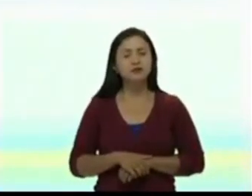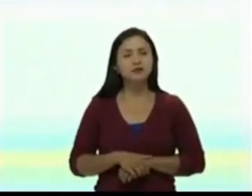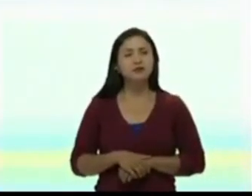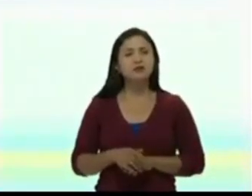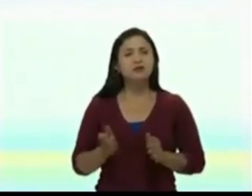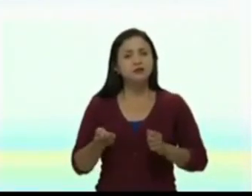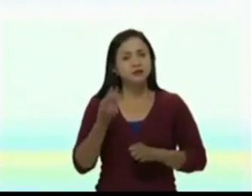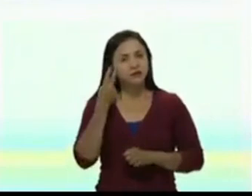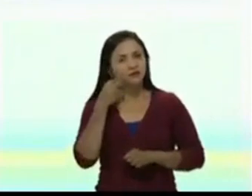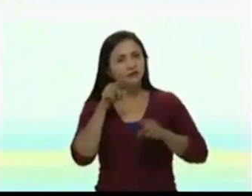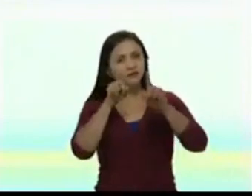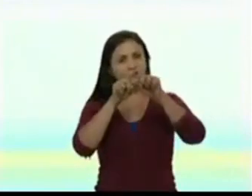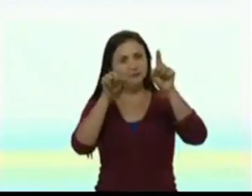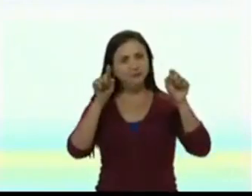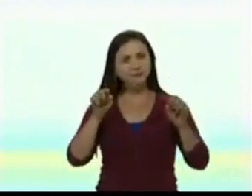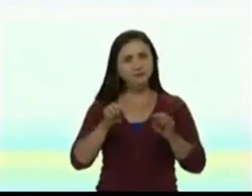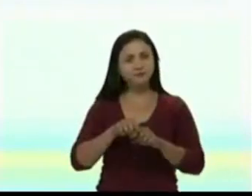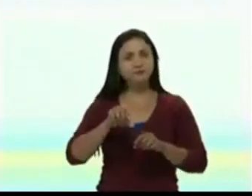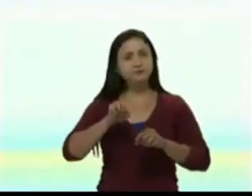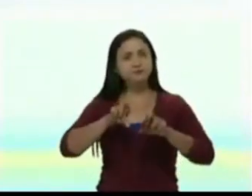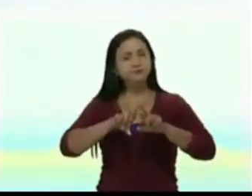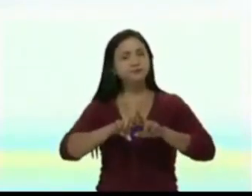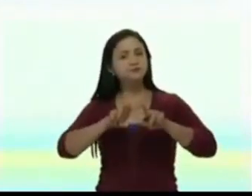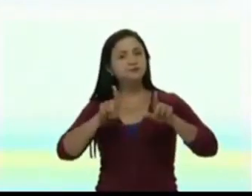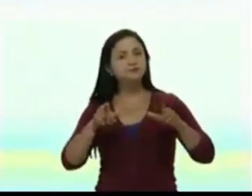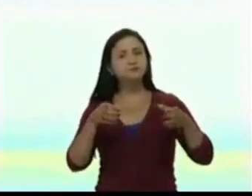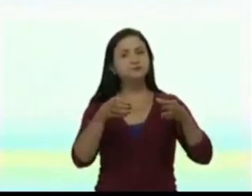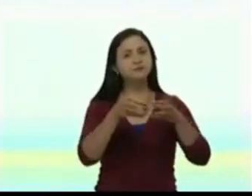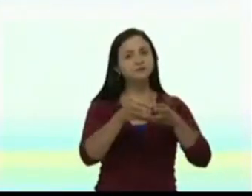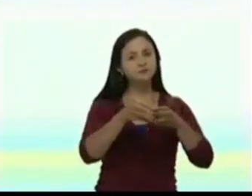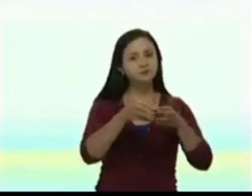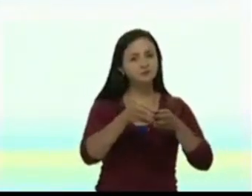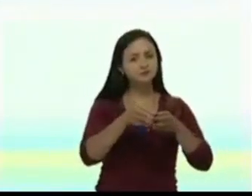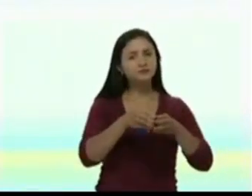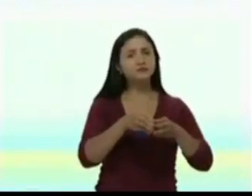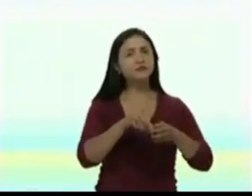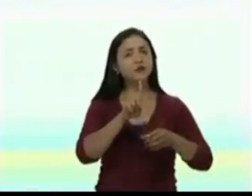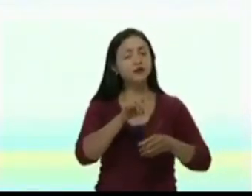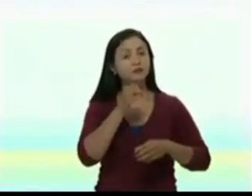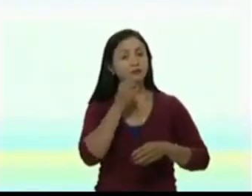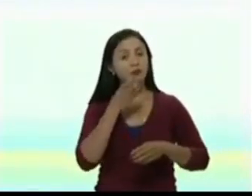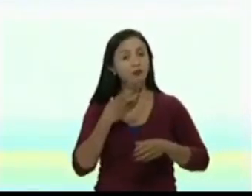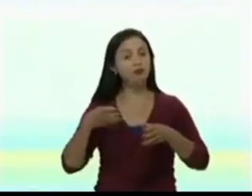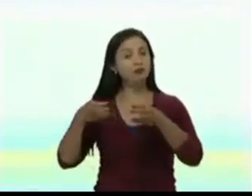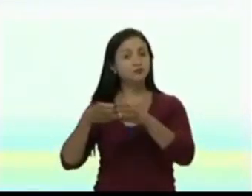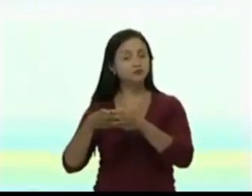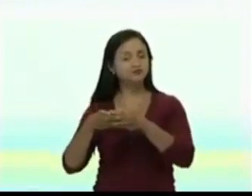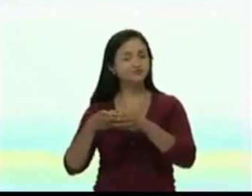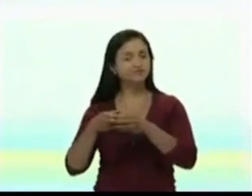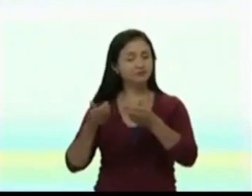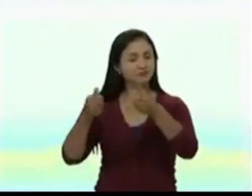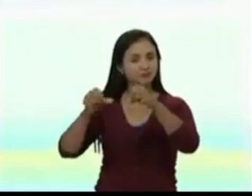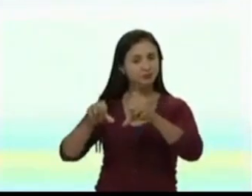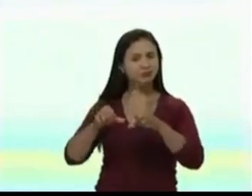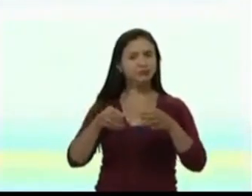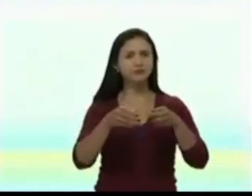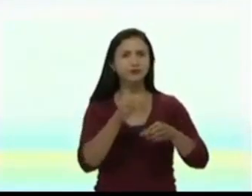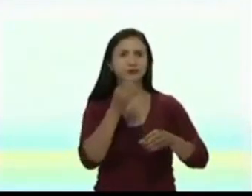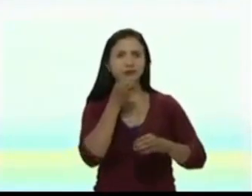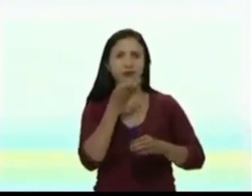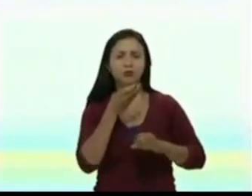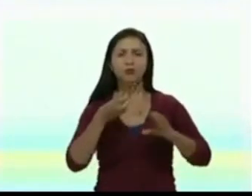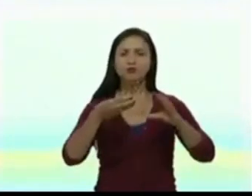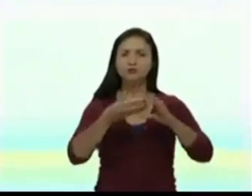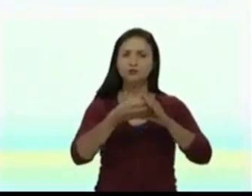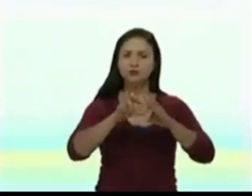Aqui nesse quadro temos então as diferenças entre as neoplasias benignas e as malignas. Nas neoplasias benignas, as